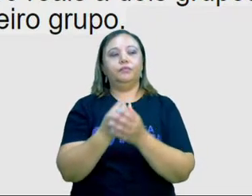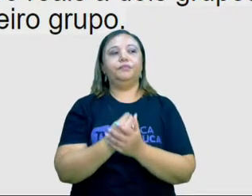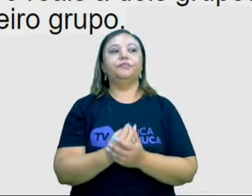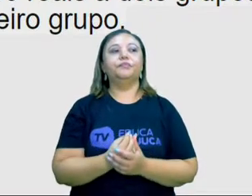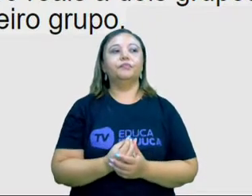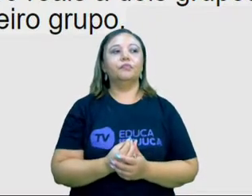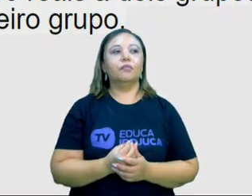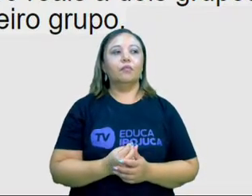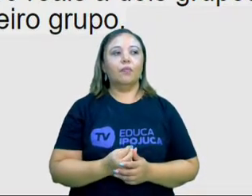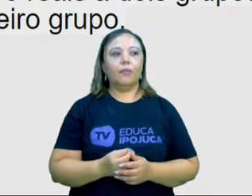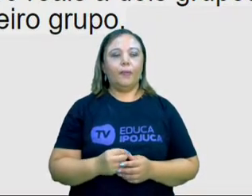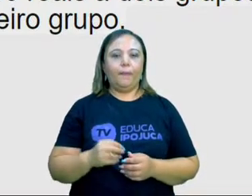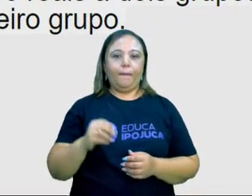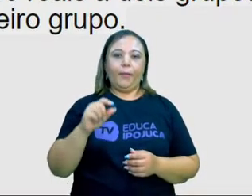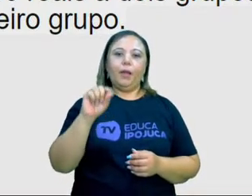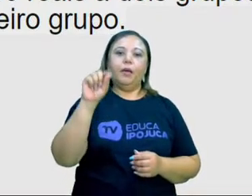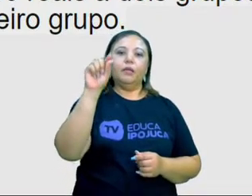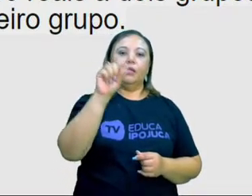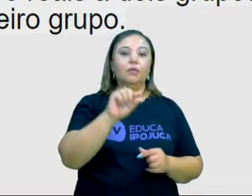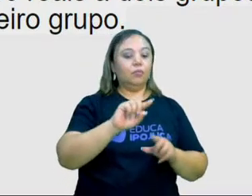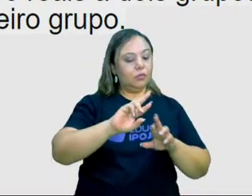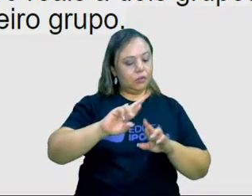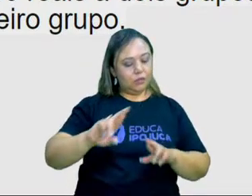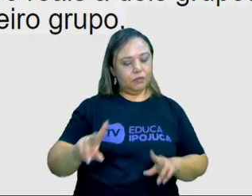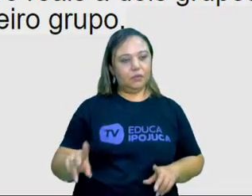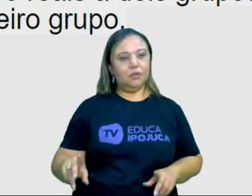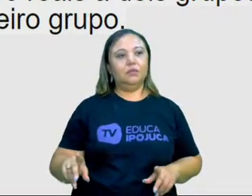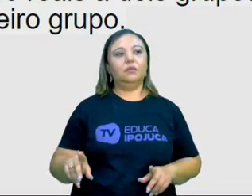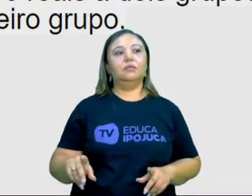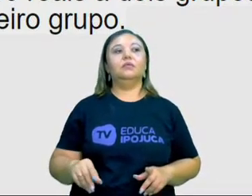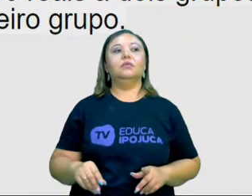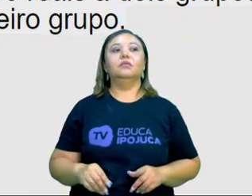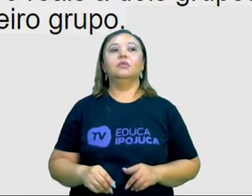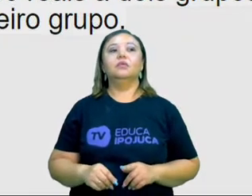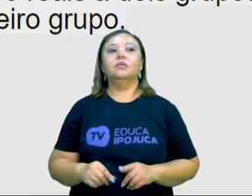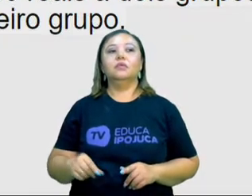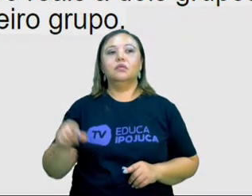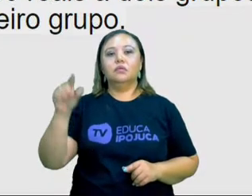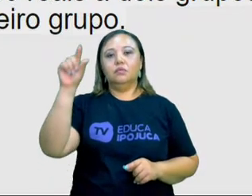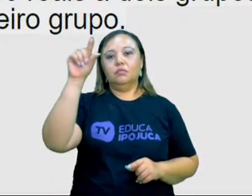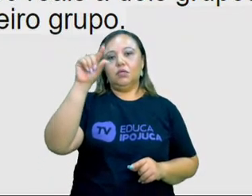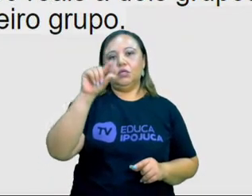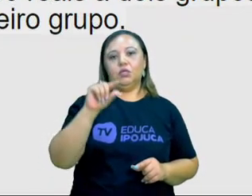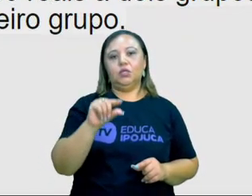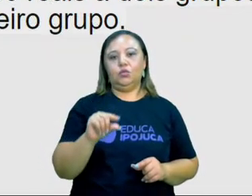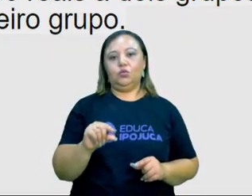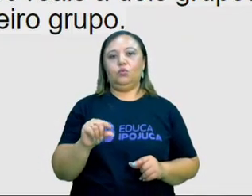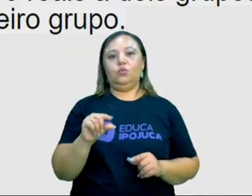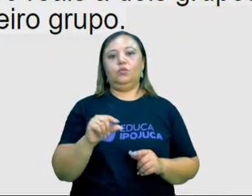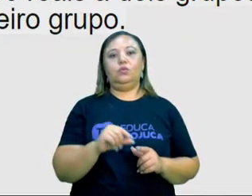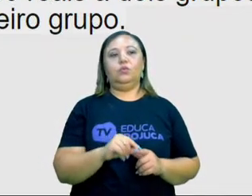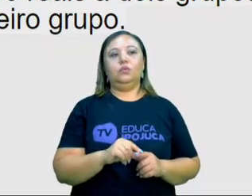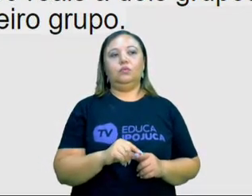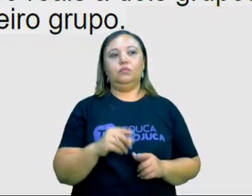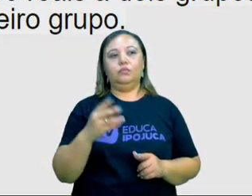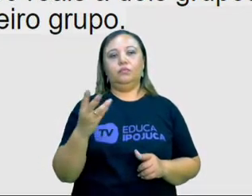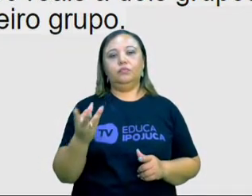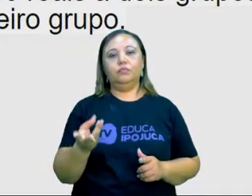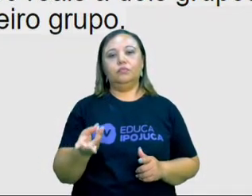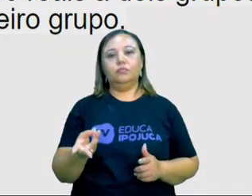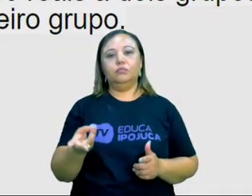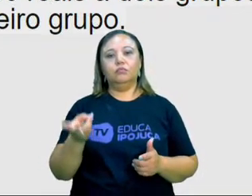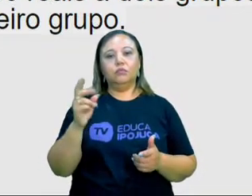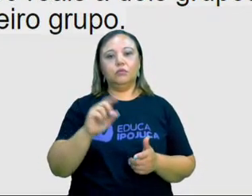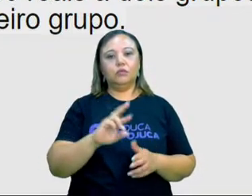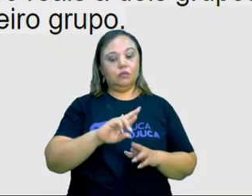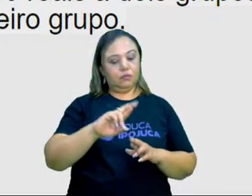só, as quantias podem ser diferentes, mas nenhuma pode ser menor do que R$ 300. Essa era a regra.